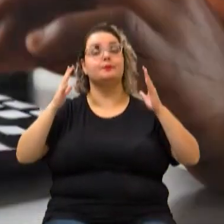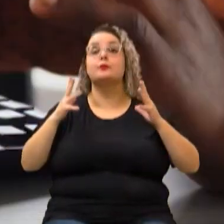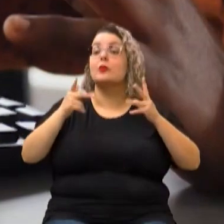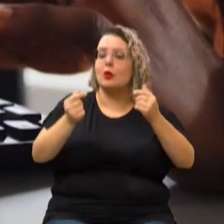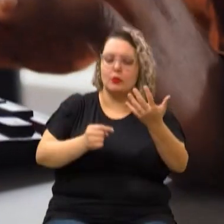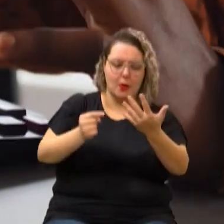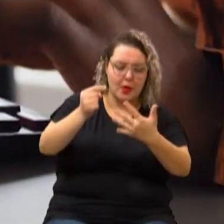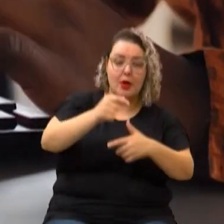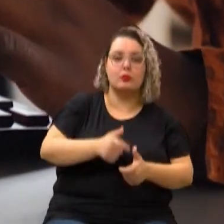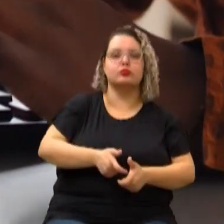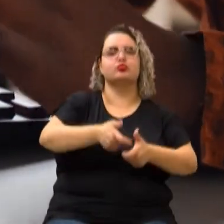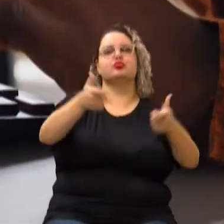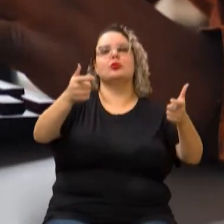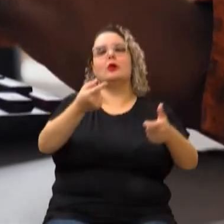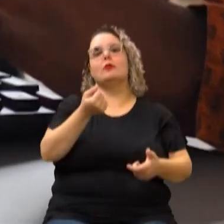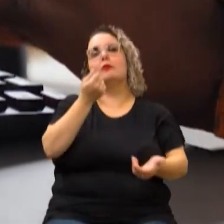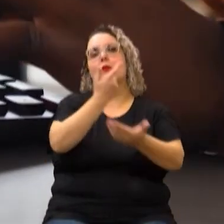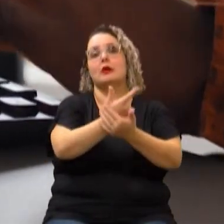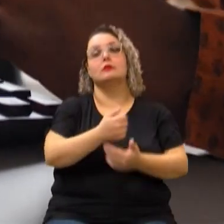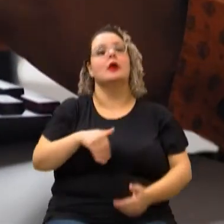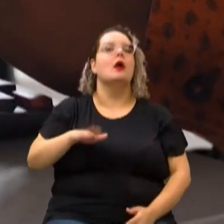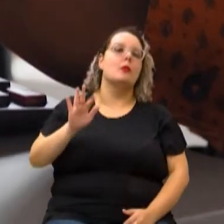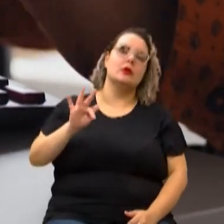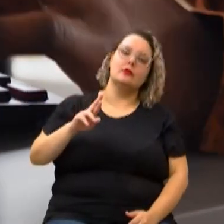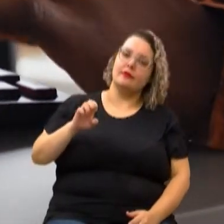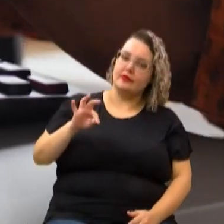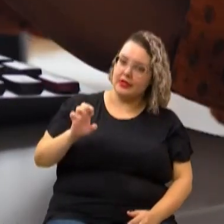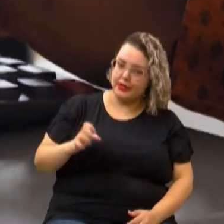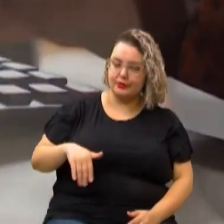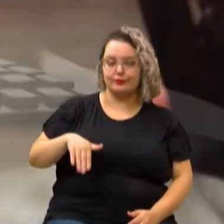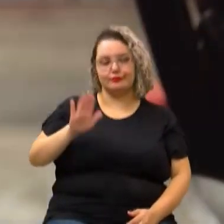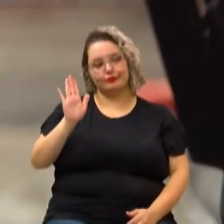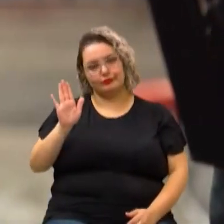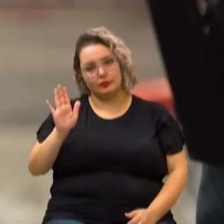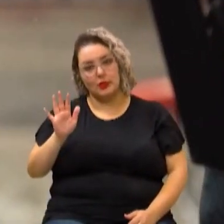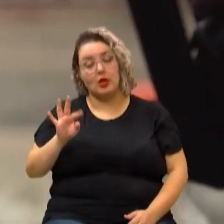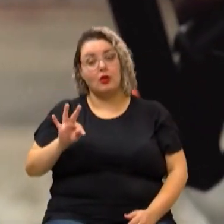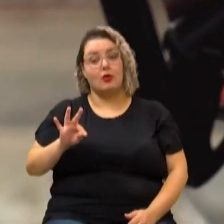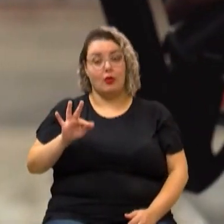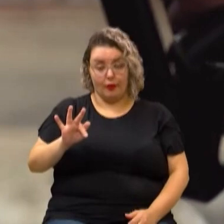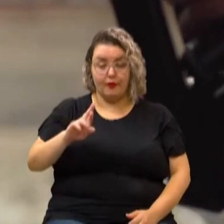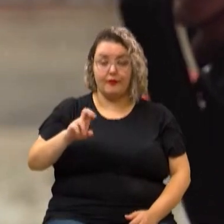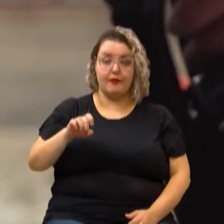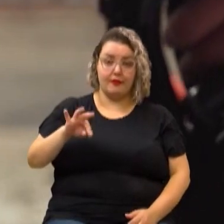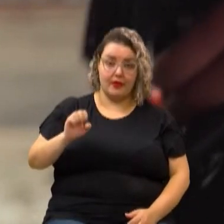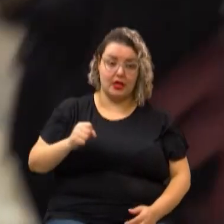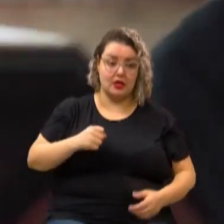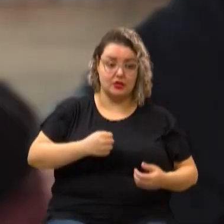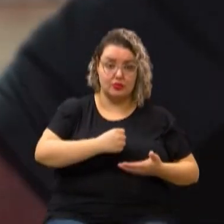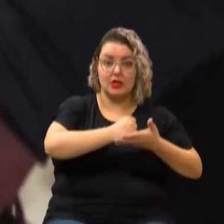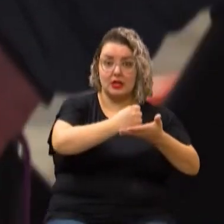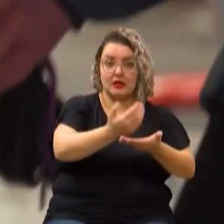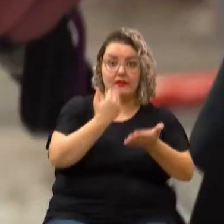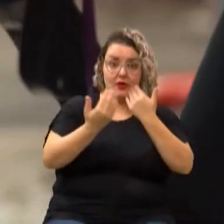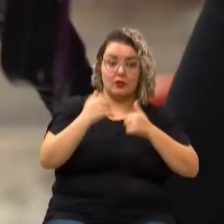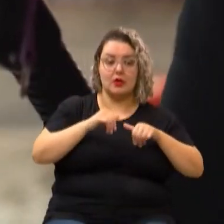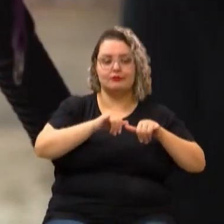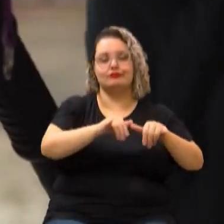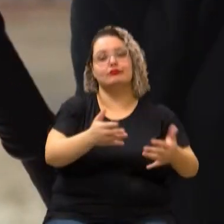salário comprometido. Está comprometido para consumir alimentação. Vale ressaltar que a questão do